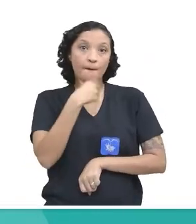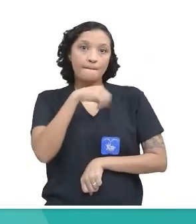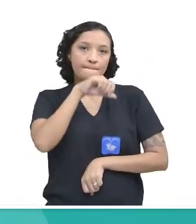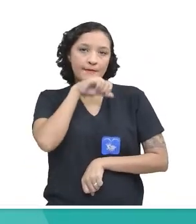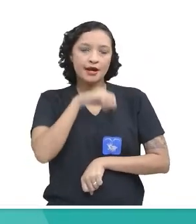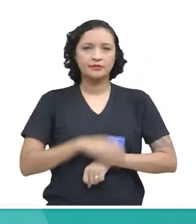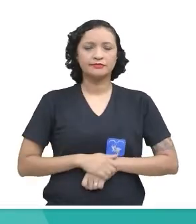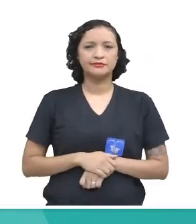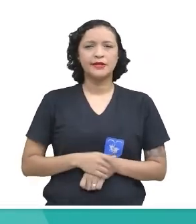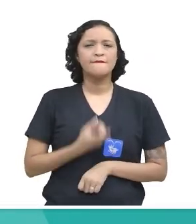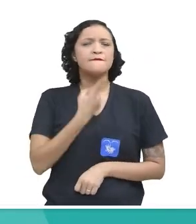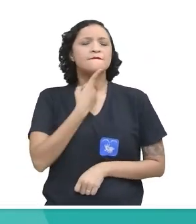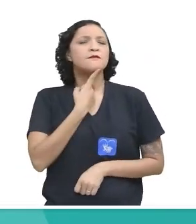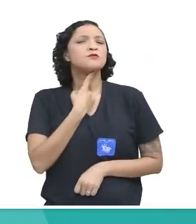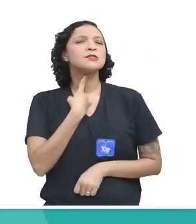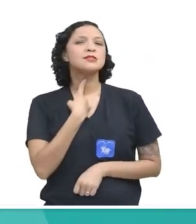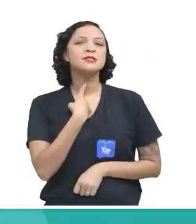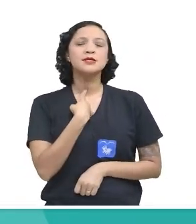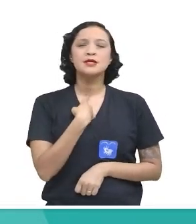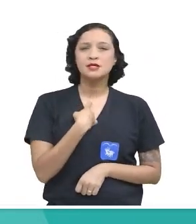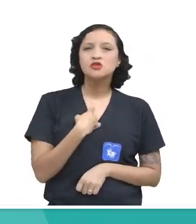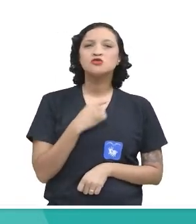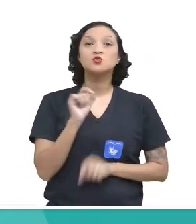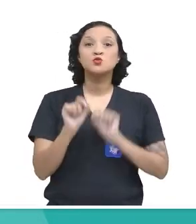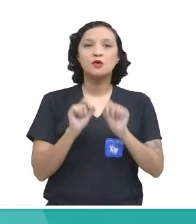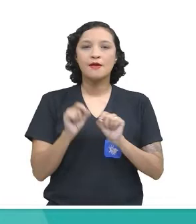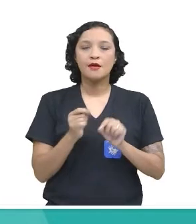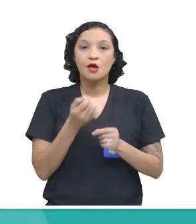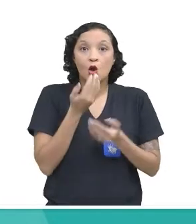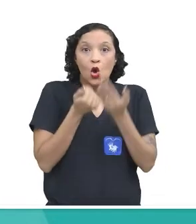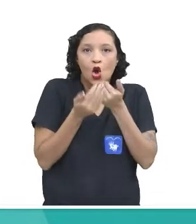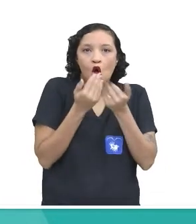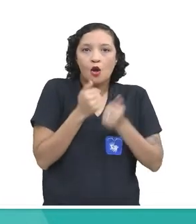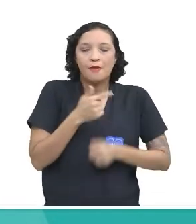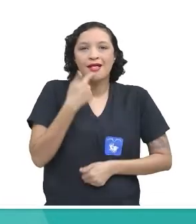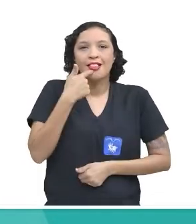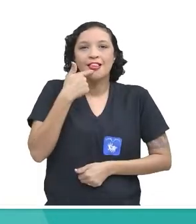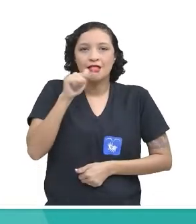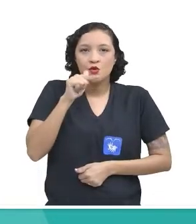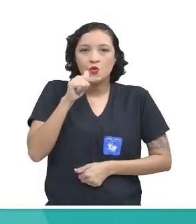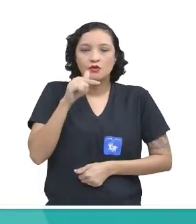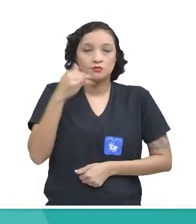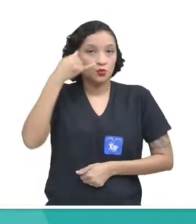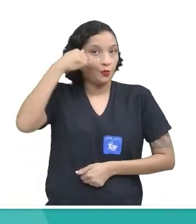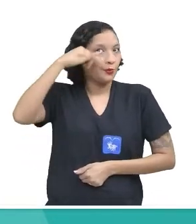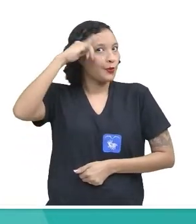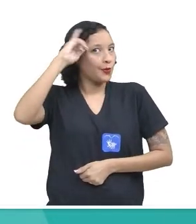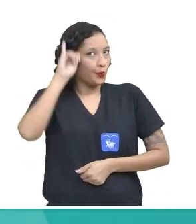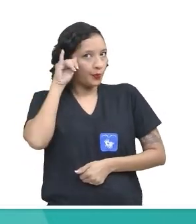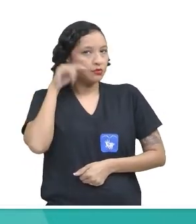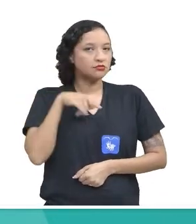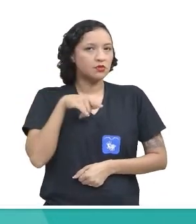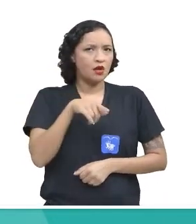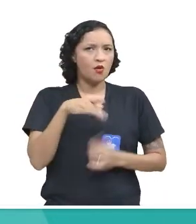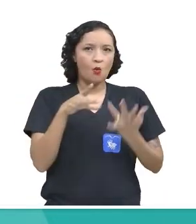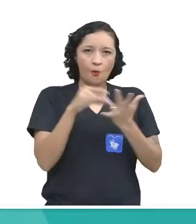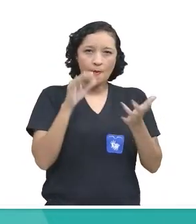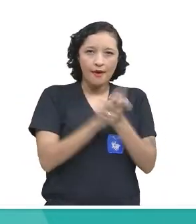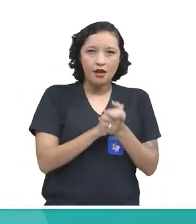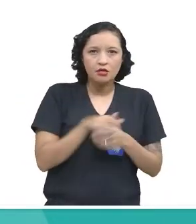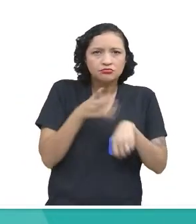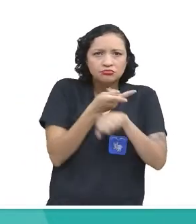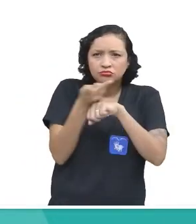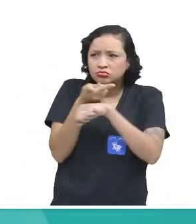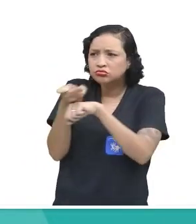desejo muito enorme assim de comer a língua de um boi. E o marido não negou, foi atrás desse boi. Só